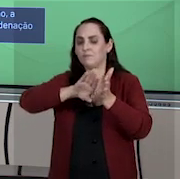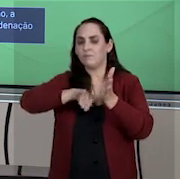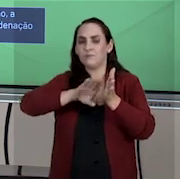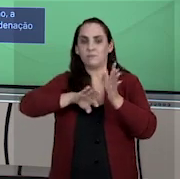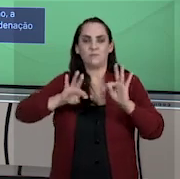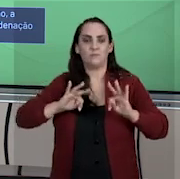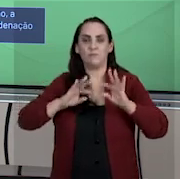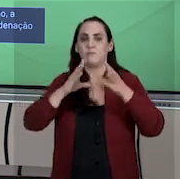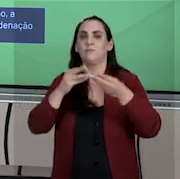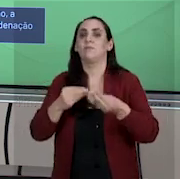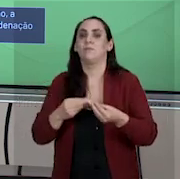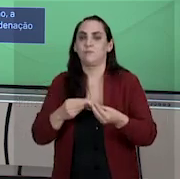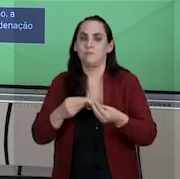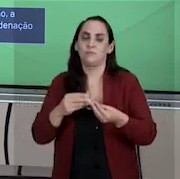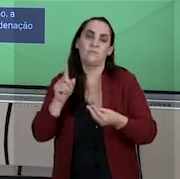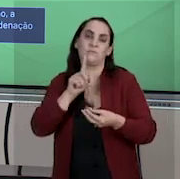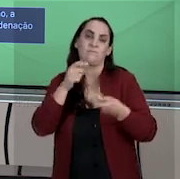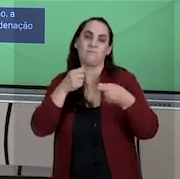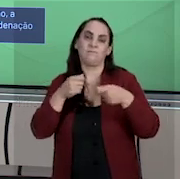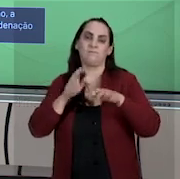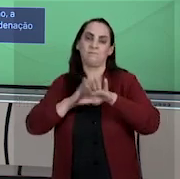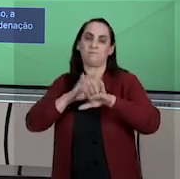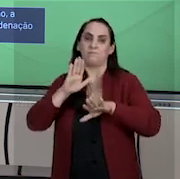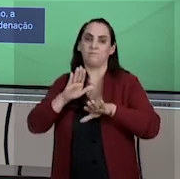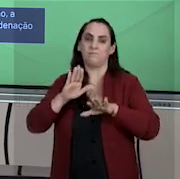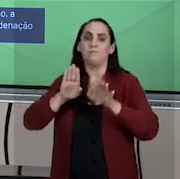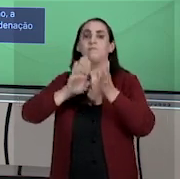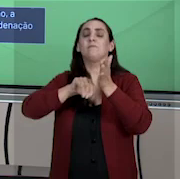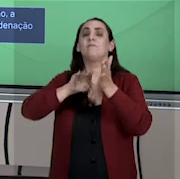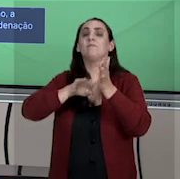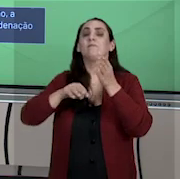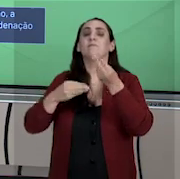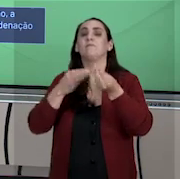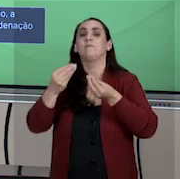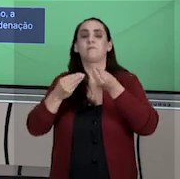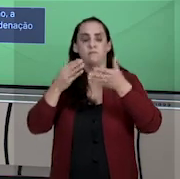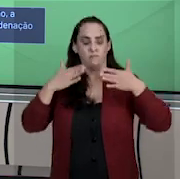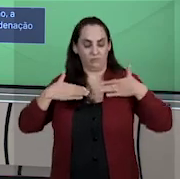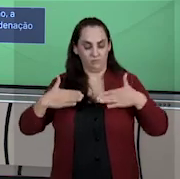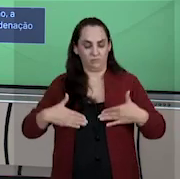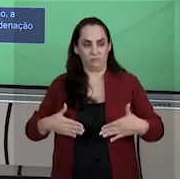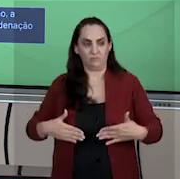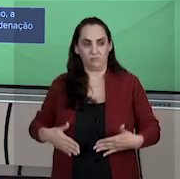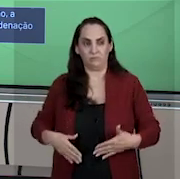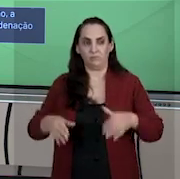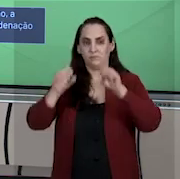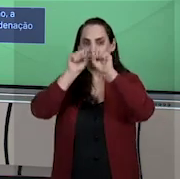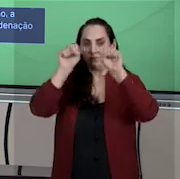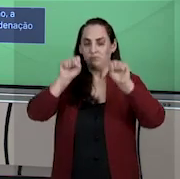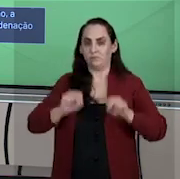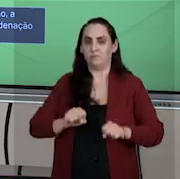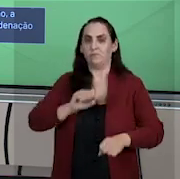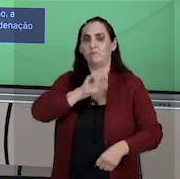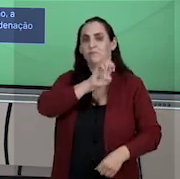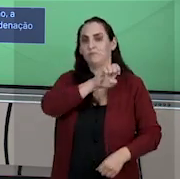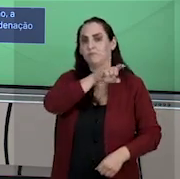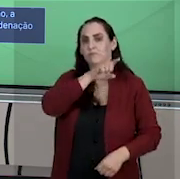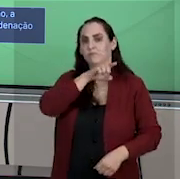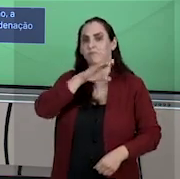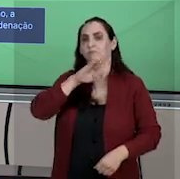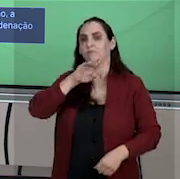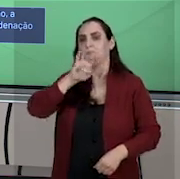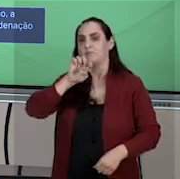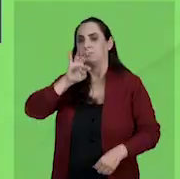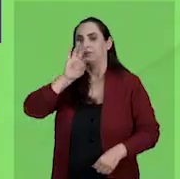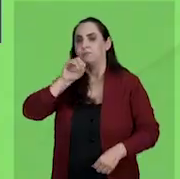de excreção. E isso vai ser eliminado pelo nosso corpo no sistema excretor, na urina e também